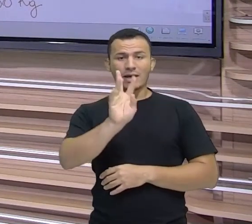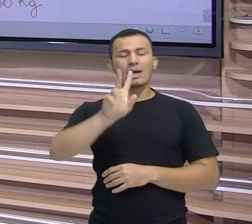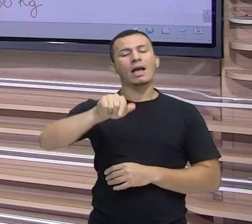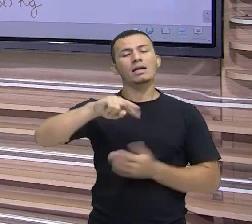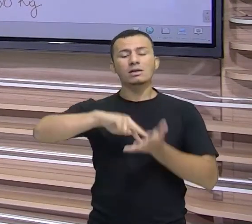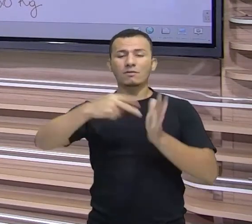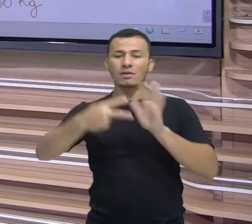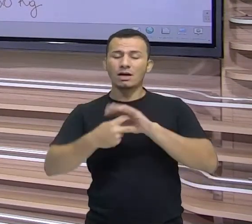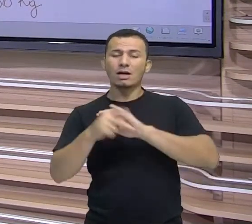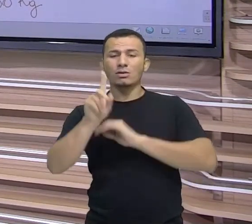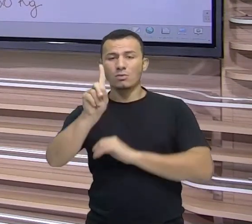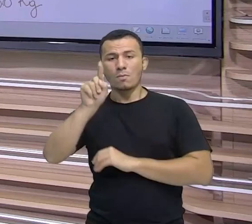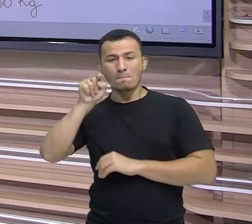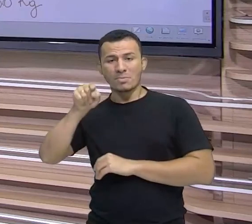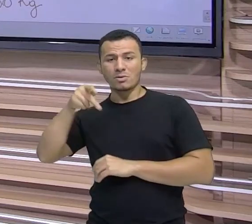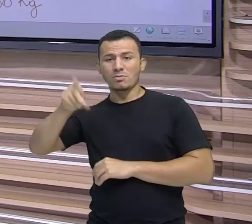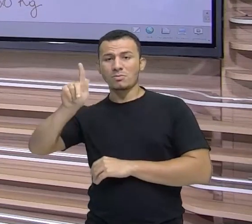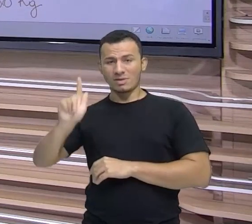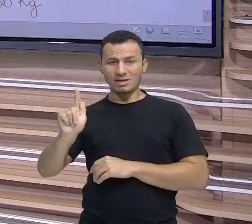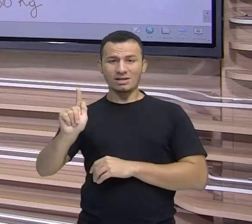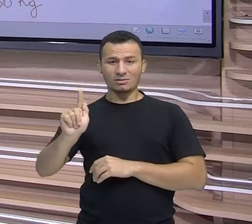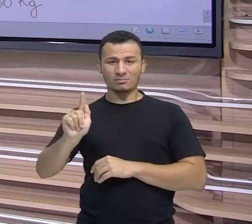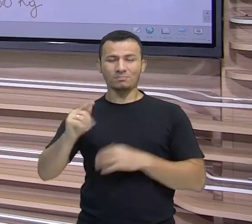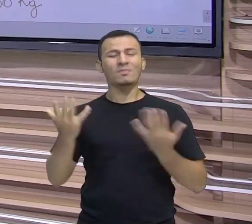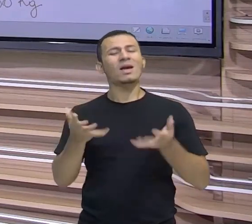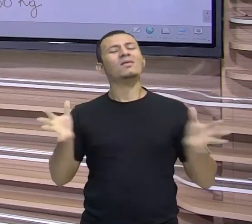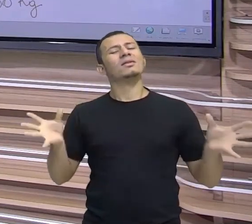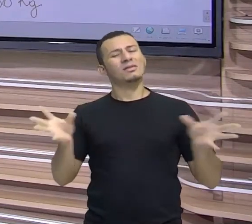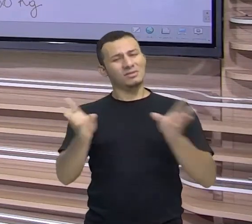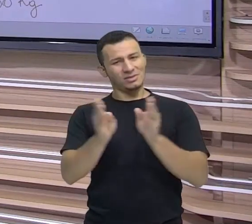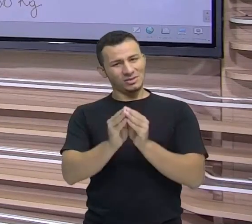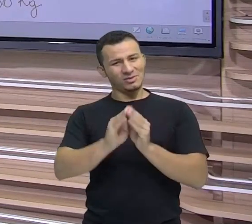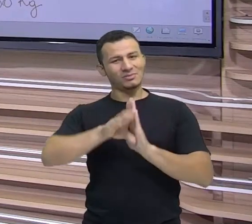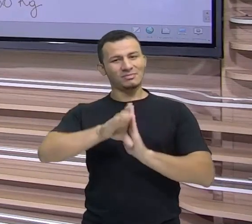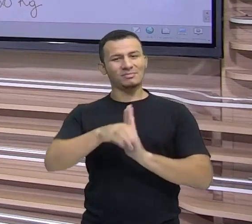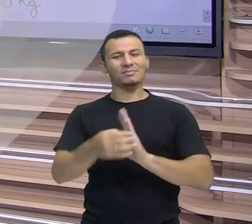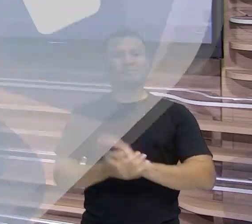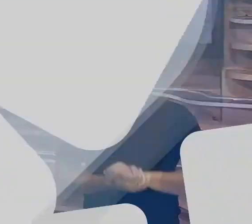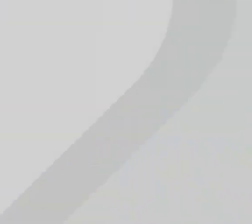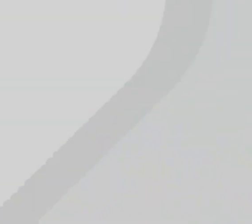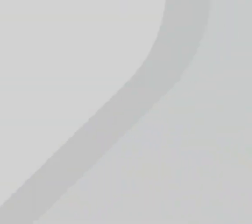quilos. Muito bem. Bom, chegou a hora do nosso resumo do nosso conteúdo. Vamos lá.